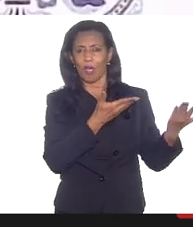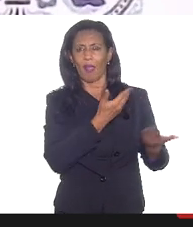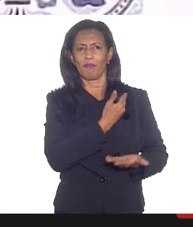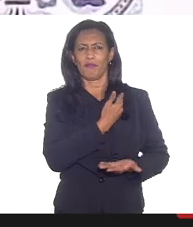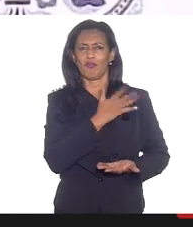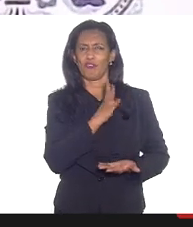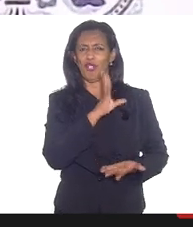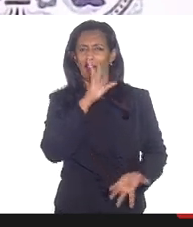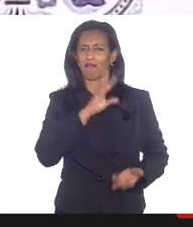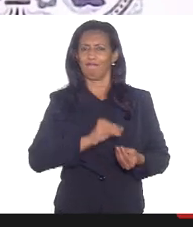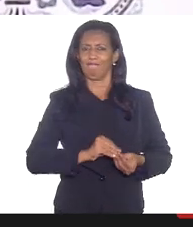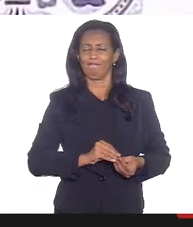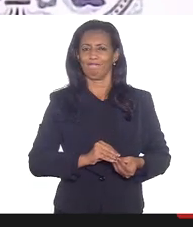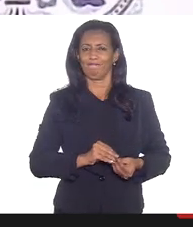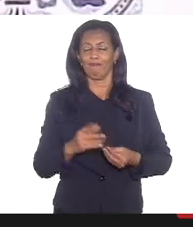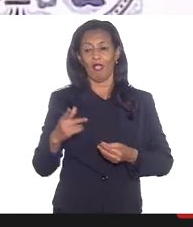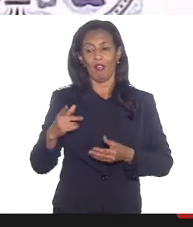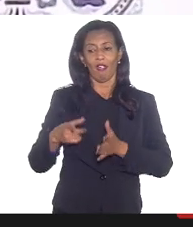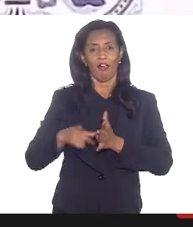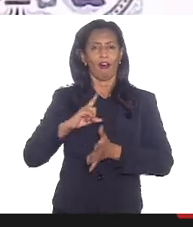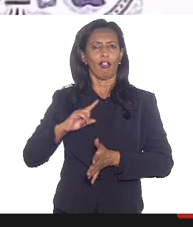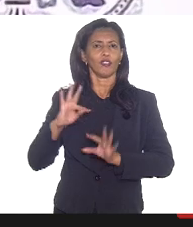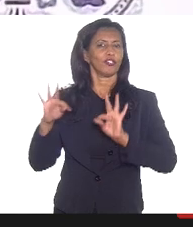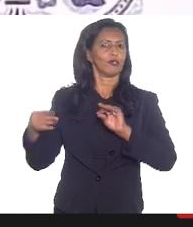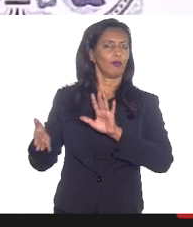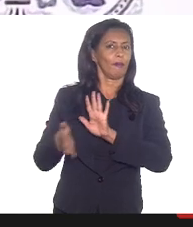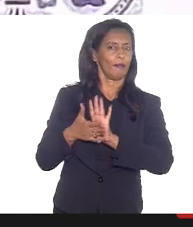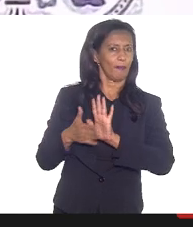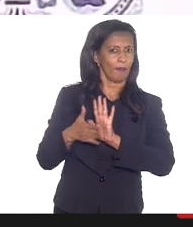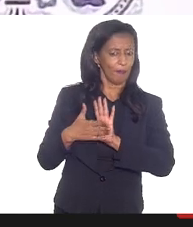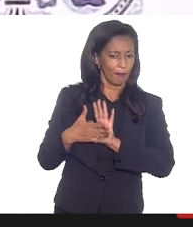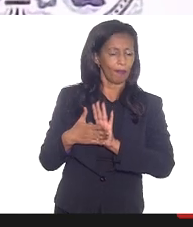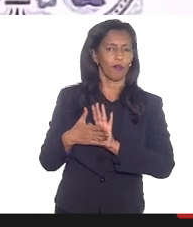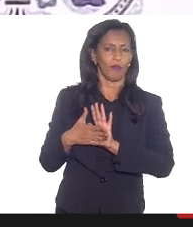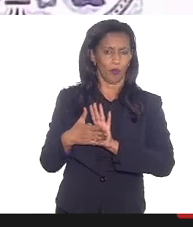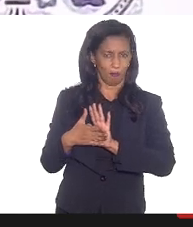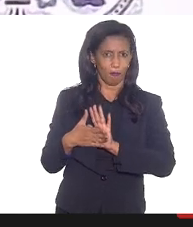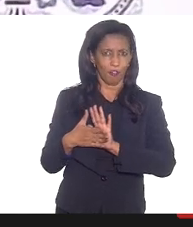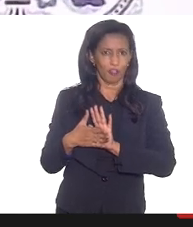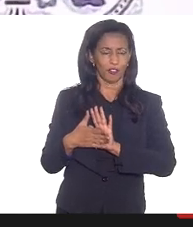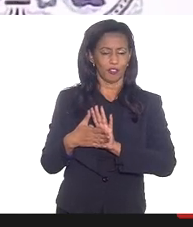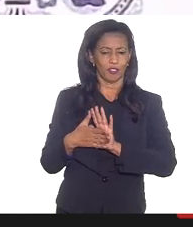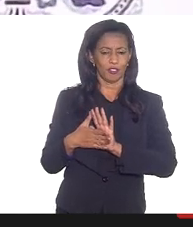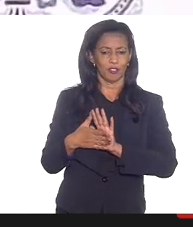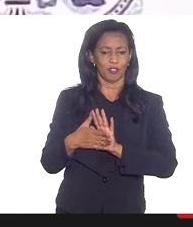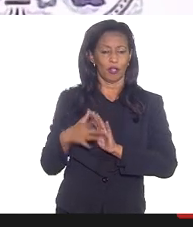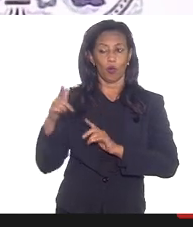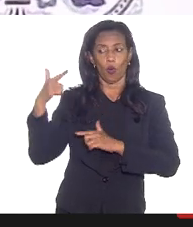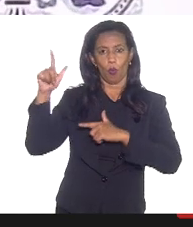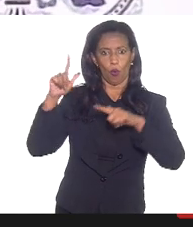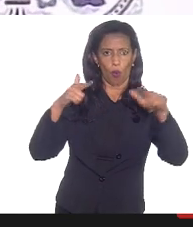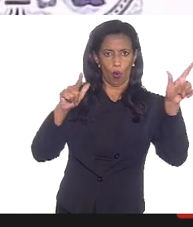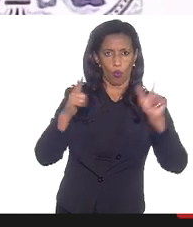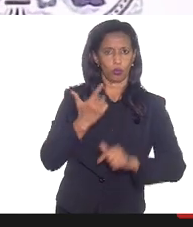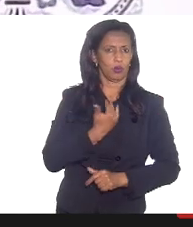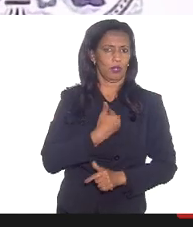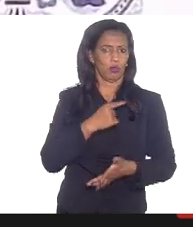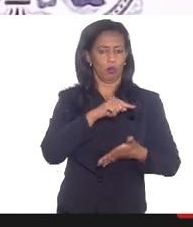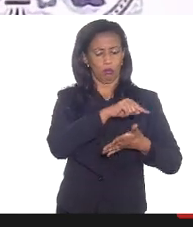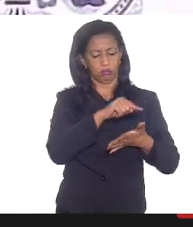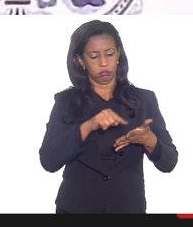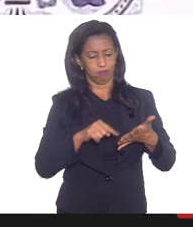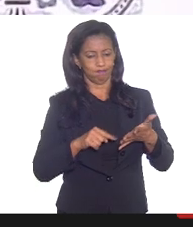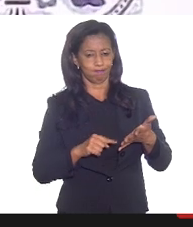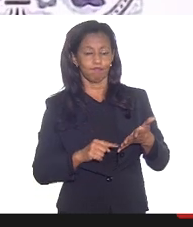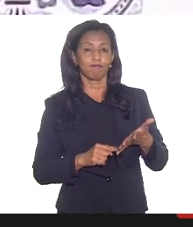né? Eu acho que, antes de tudo, a proposta ela é inexequível, né? Assim como outros colegas pontuaram, ela